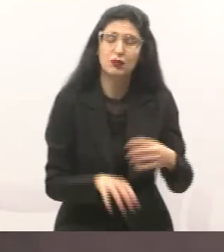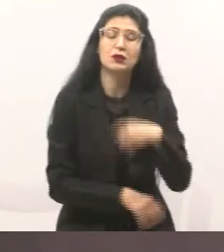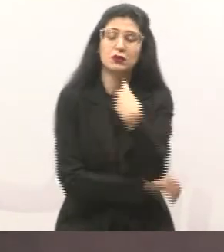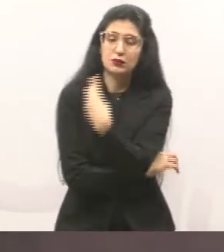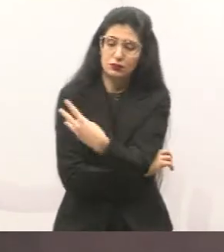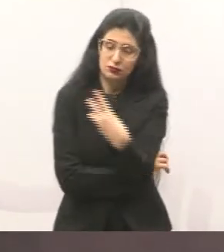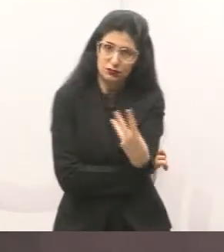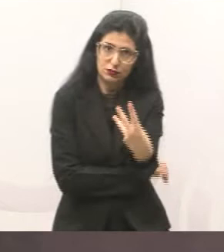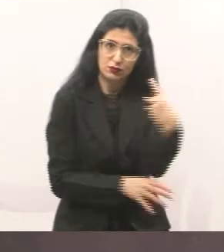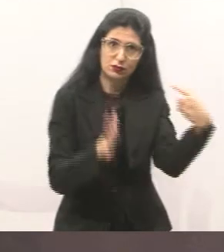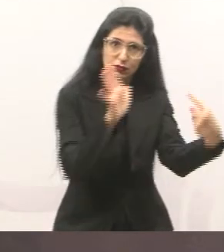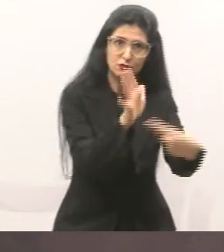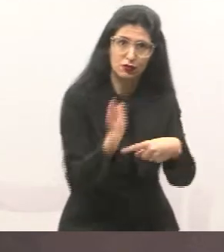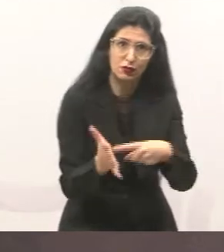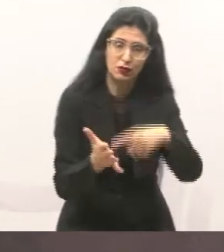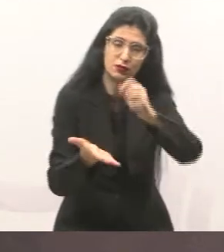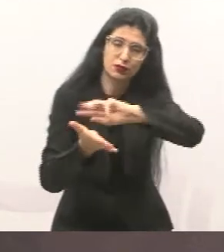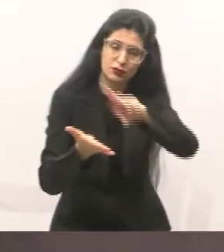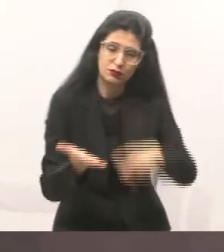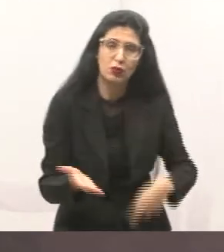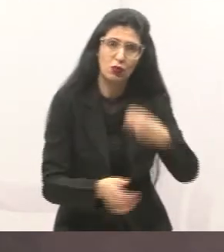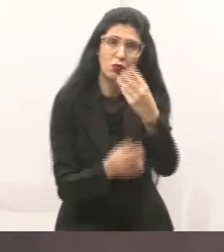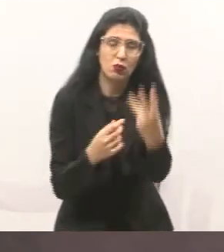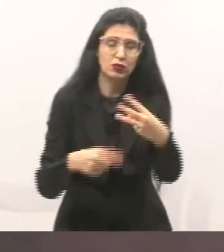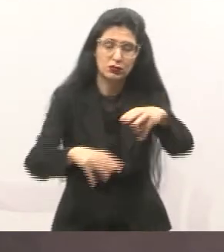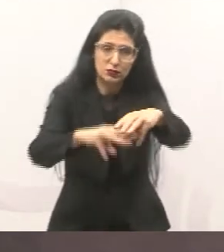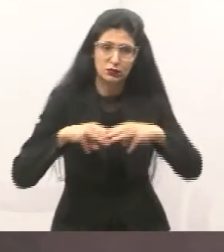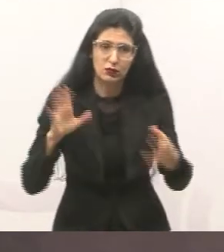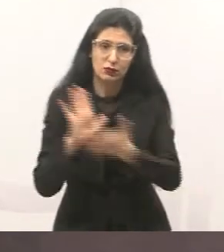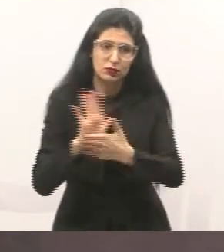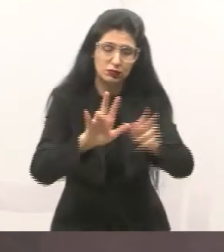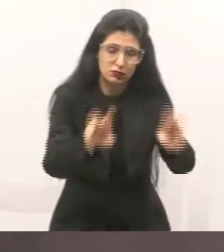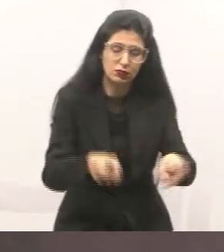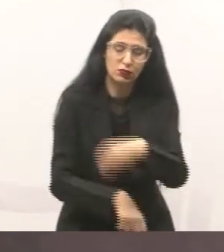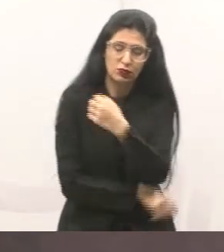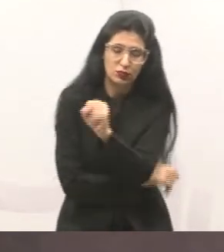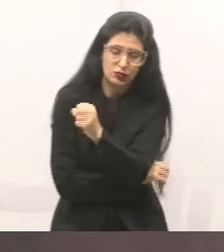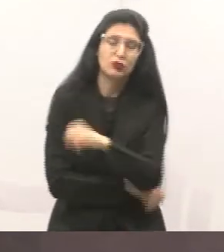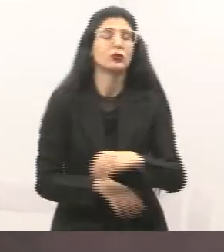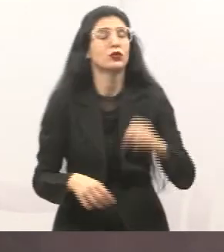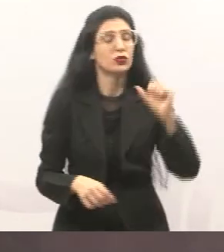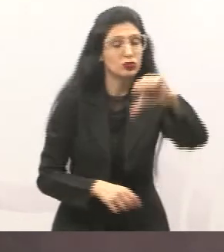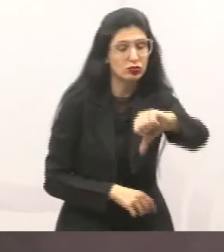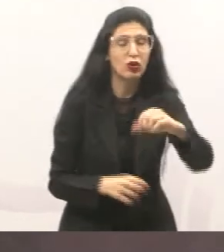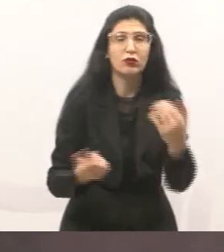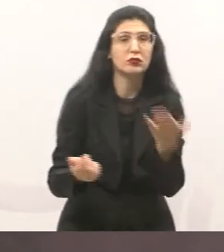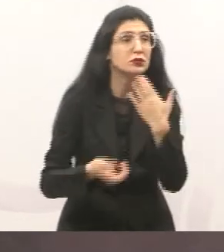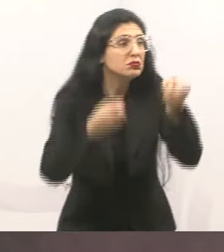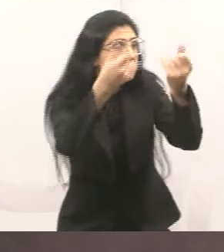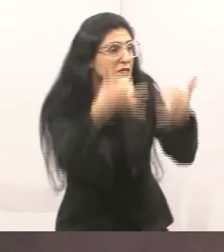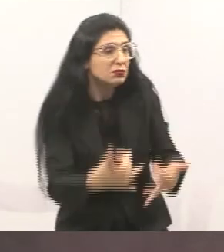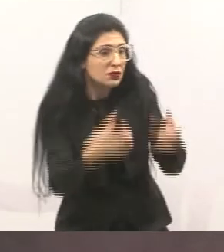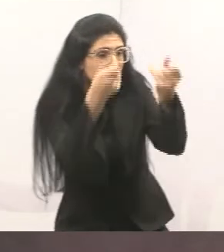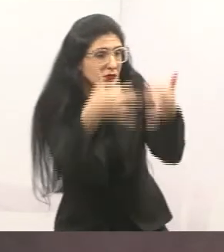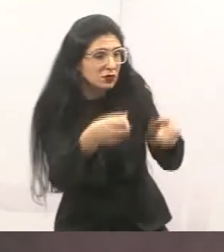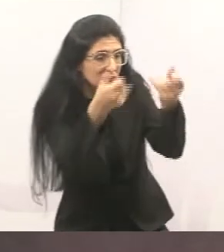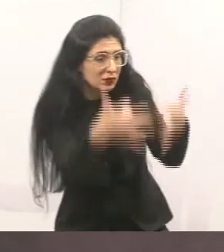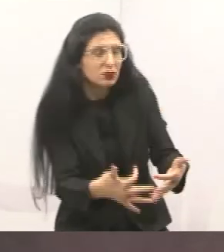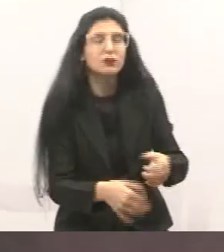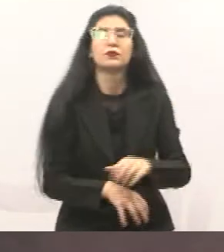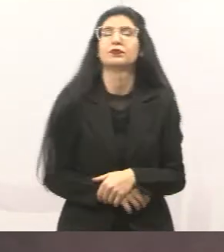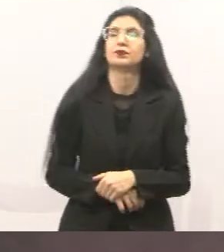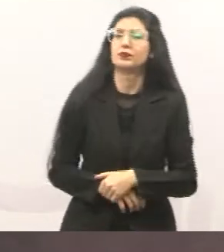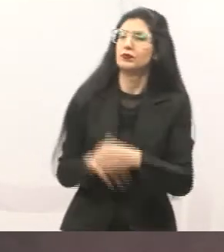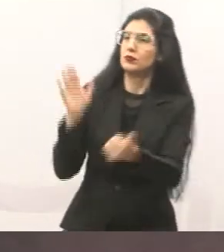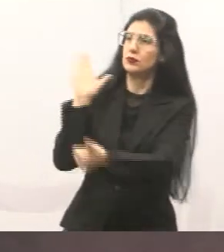33 indicações, 4 moções, 8 requerimentos e 9 pedidos de informações. Solicito ao